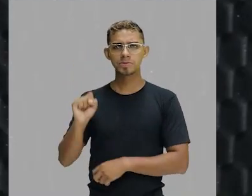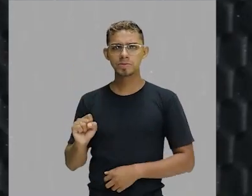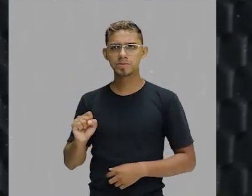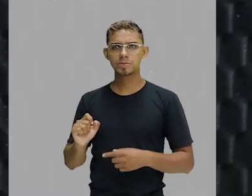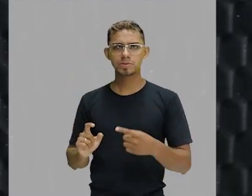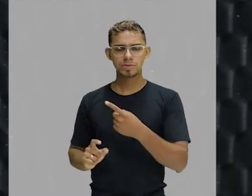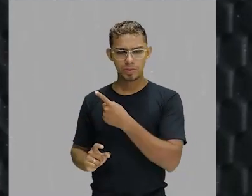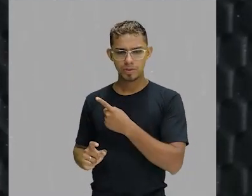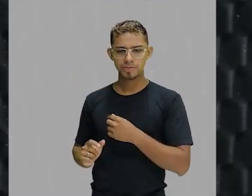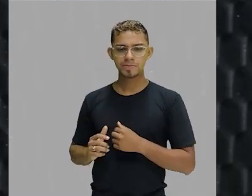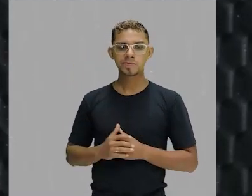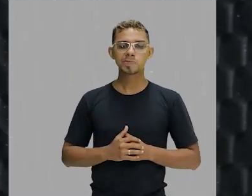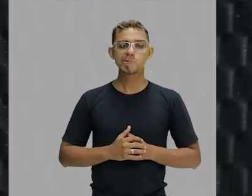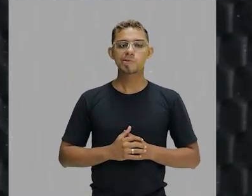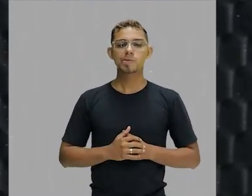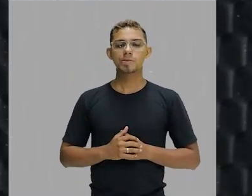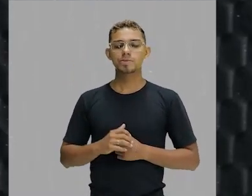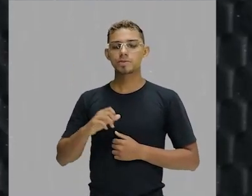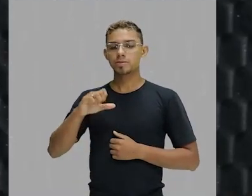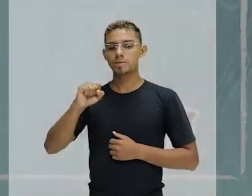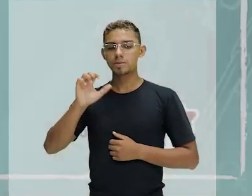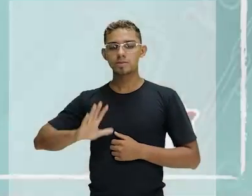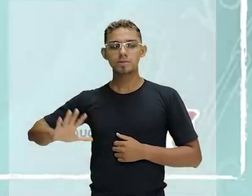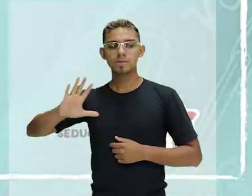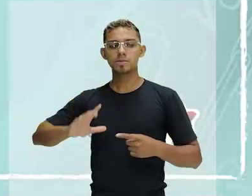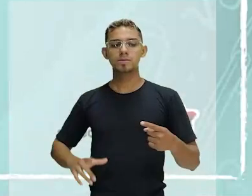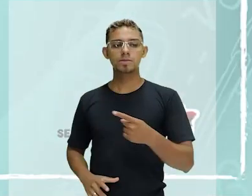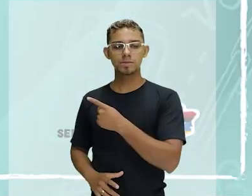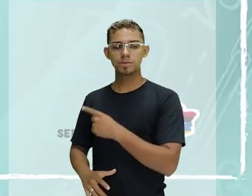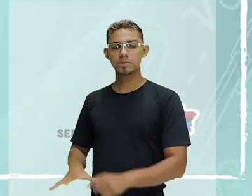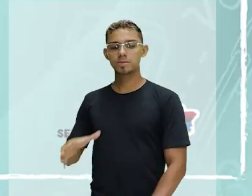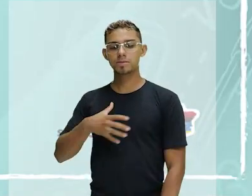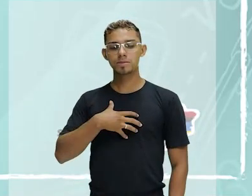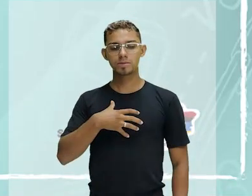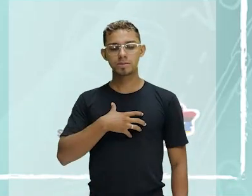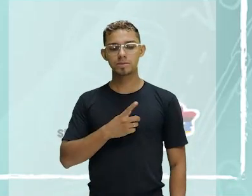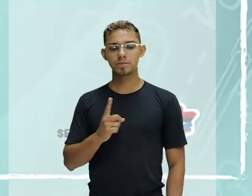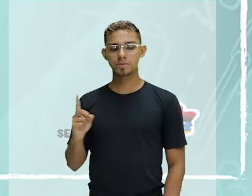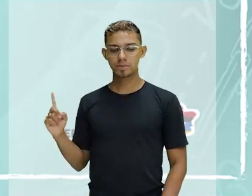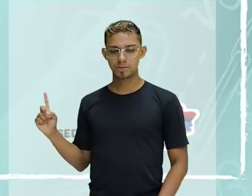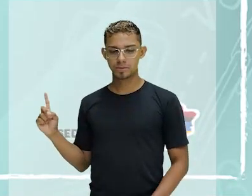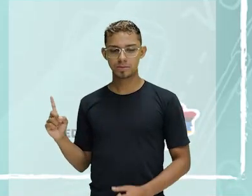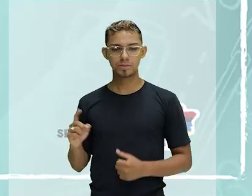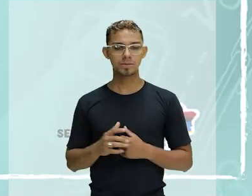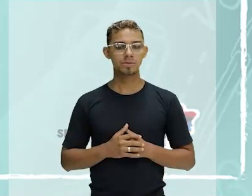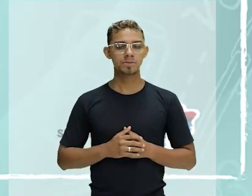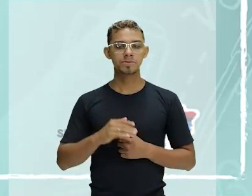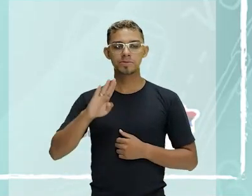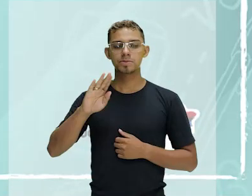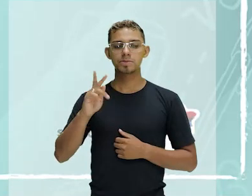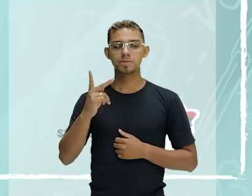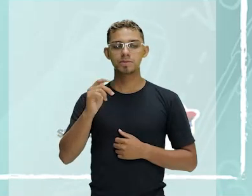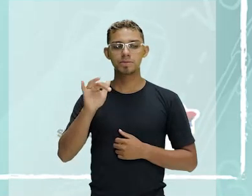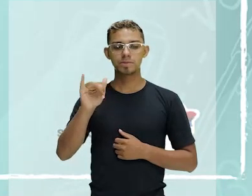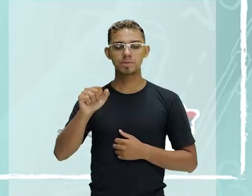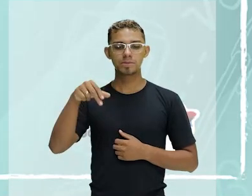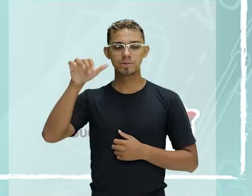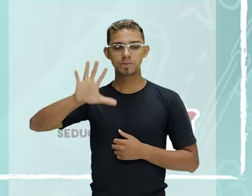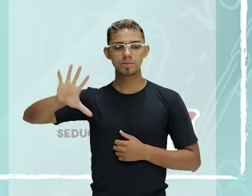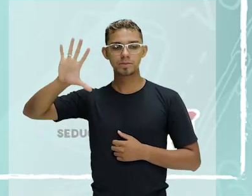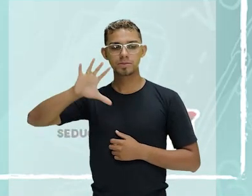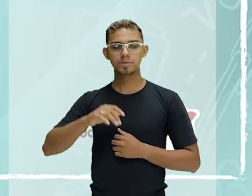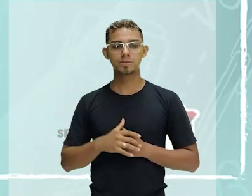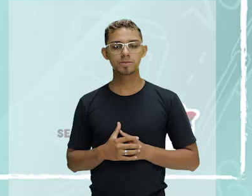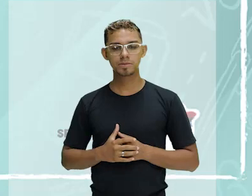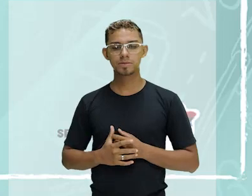material mundial lá no sudeste e sul do país. Centro Histórico de Salvador, na Bahia, Nordeste.